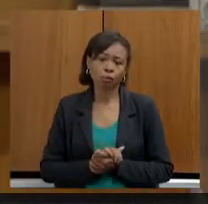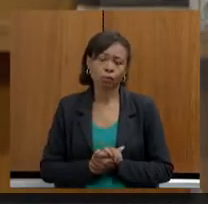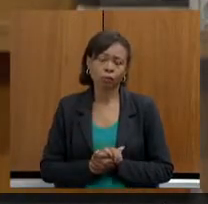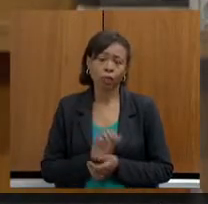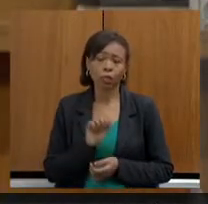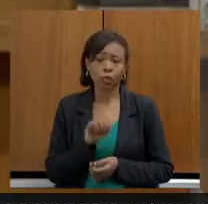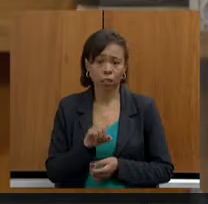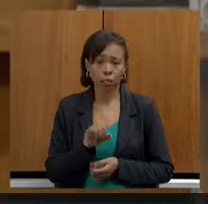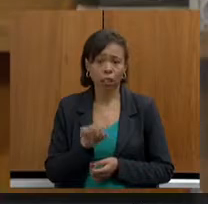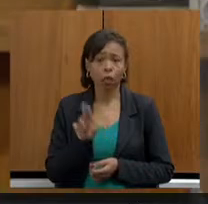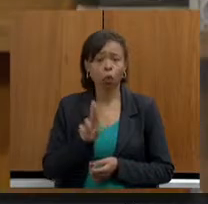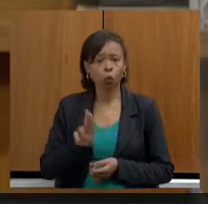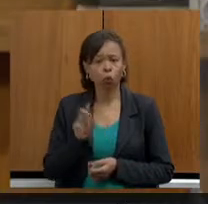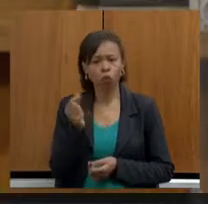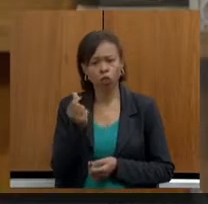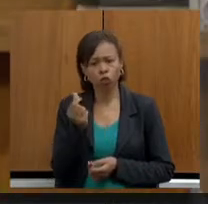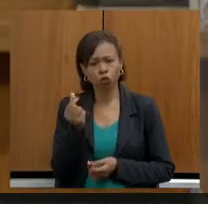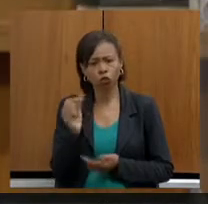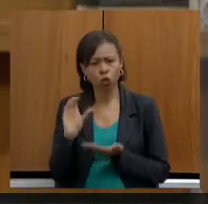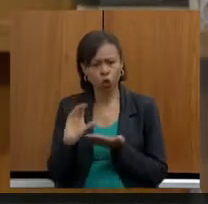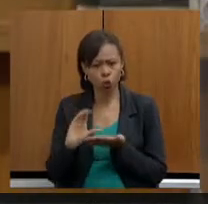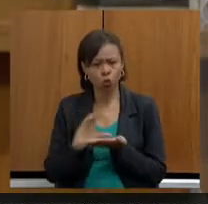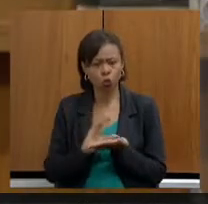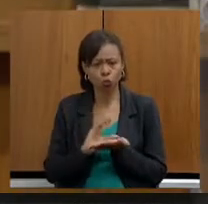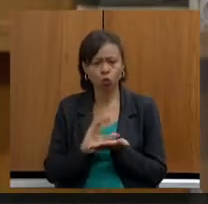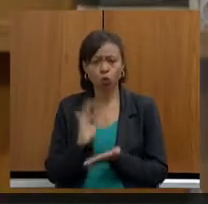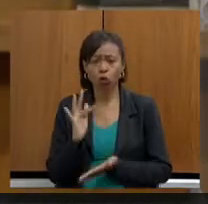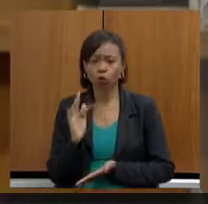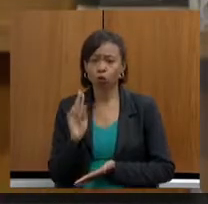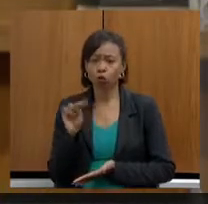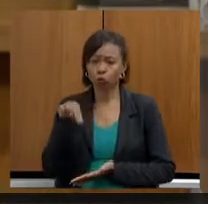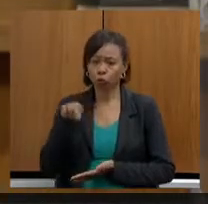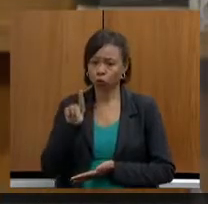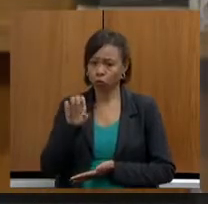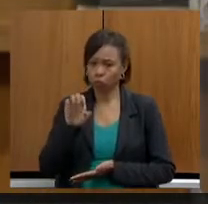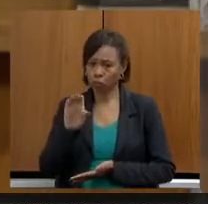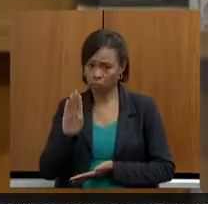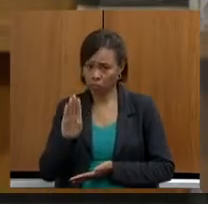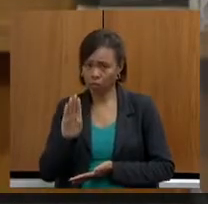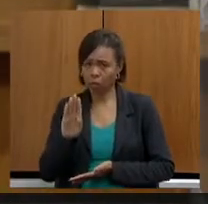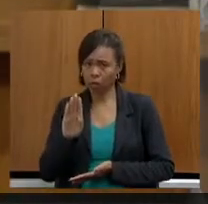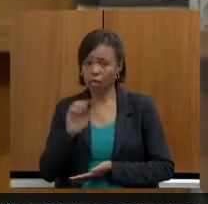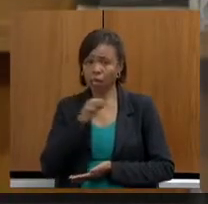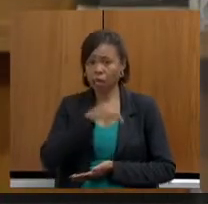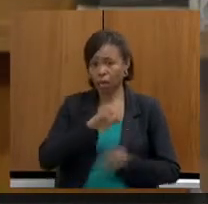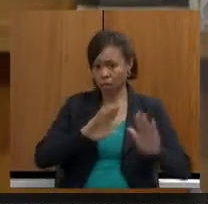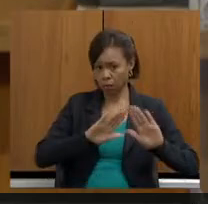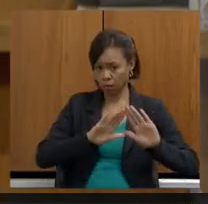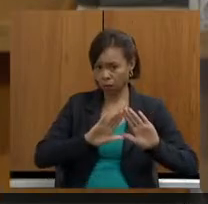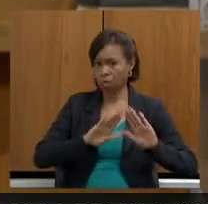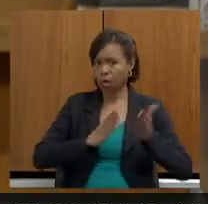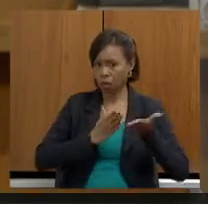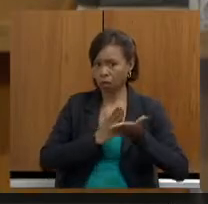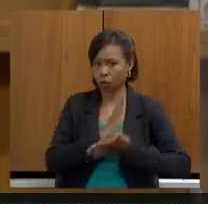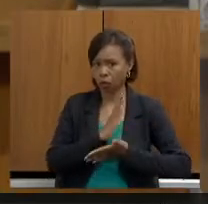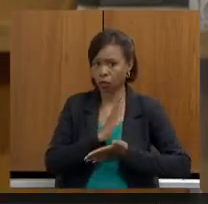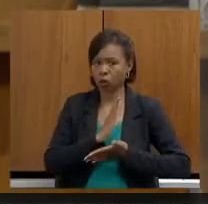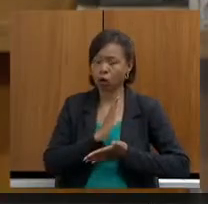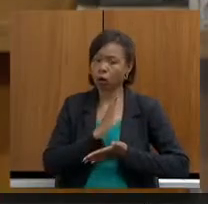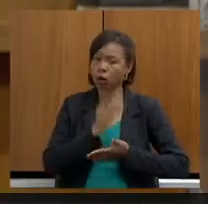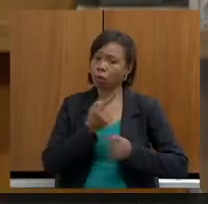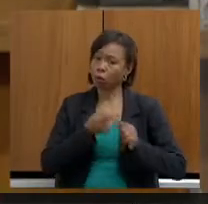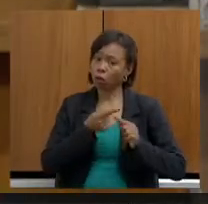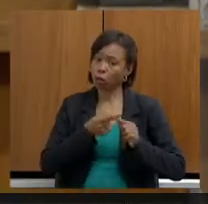E se a gente utiliza recurso do fundeb para o seu Maria essa casa para o vô eu entendo que a vontade